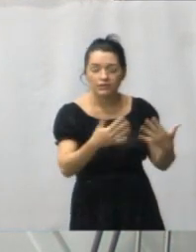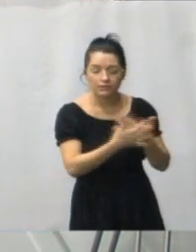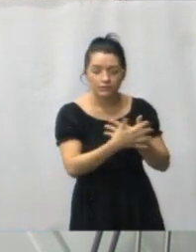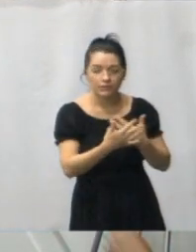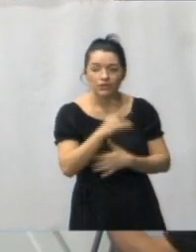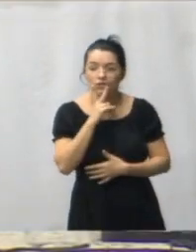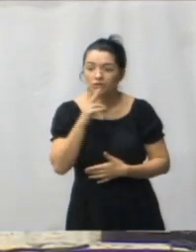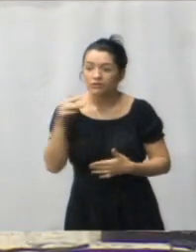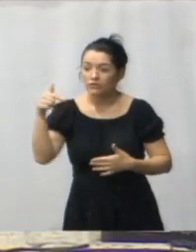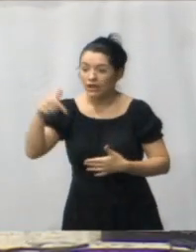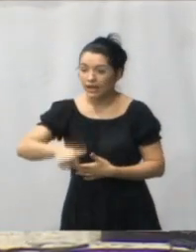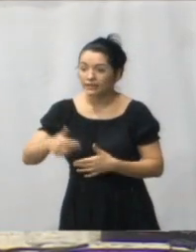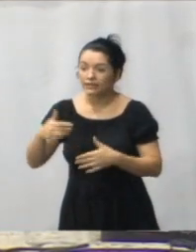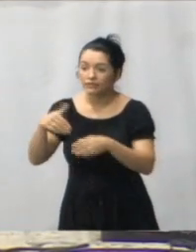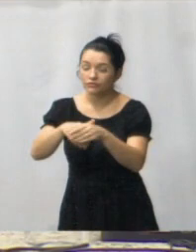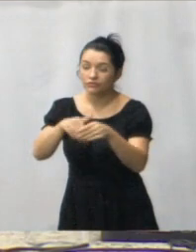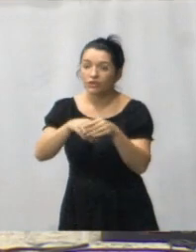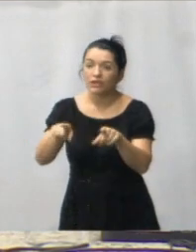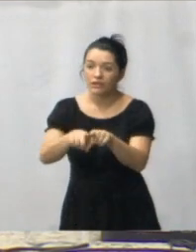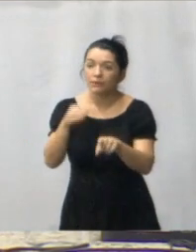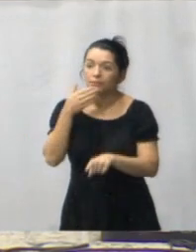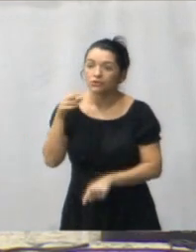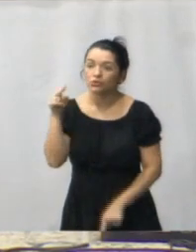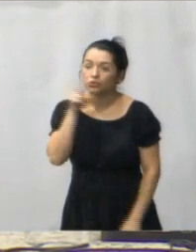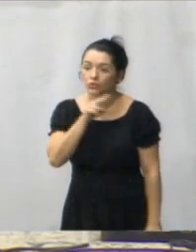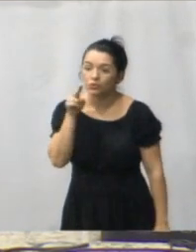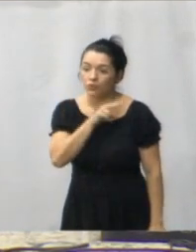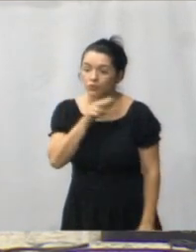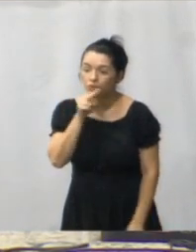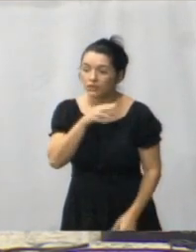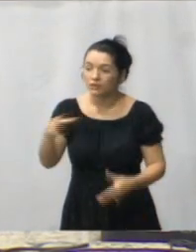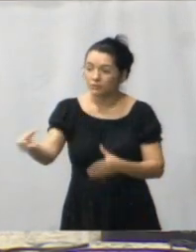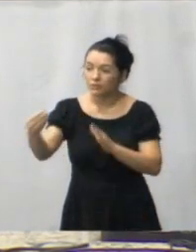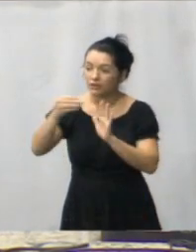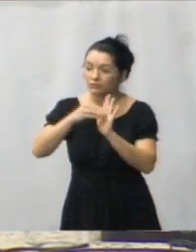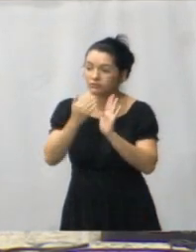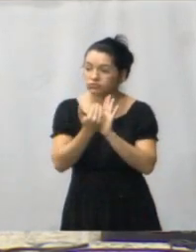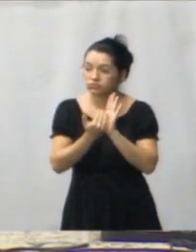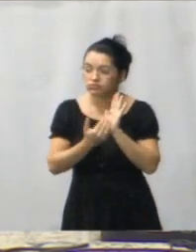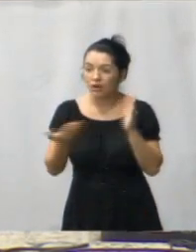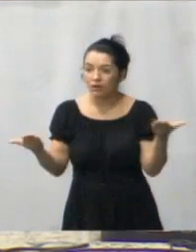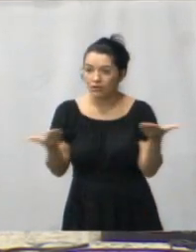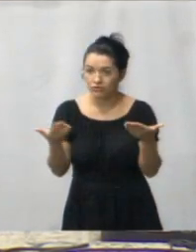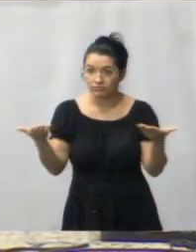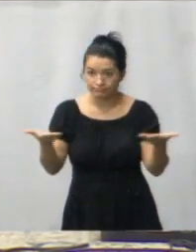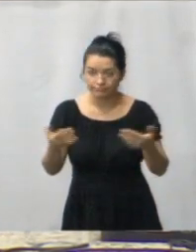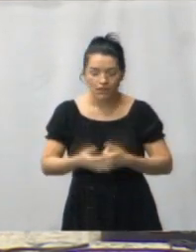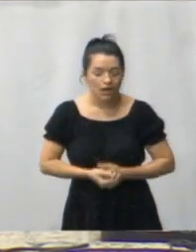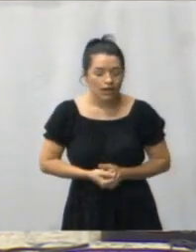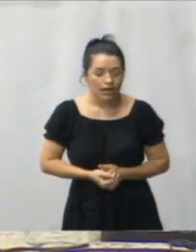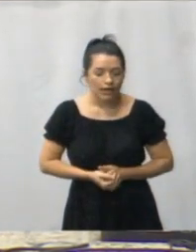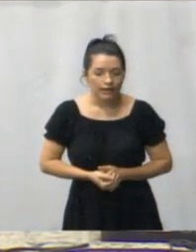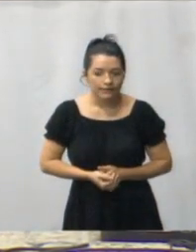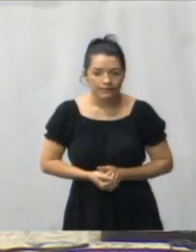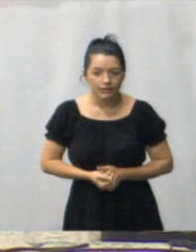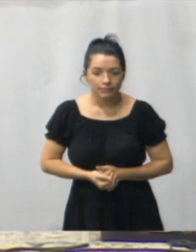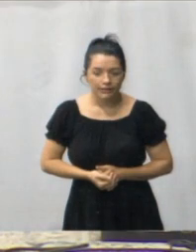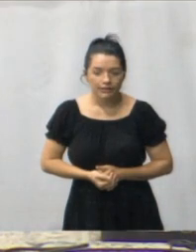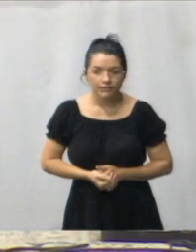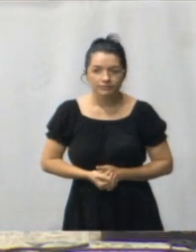a urgentíssima para que possa já vir para a pauta agora. Vereador Varejão, para encaminhar